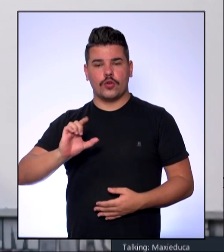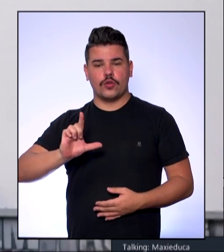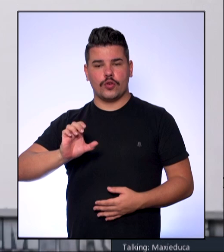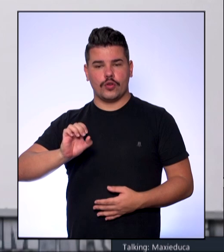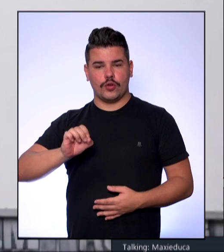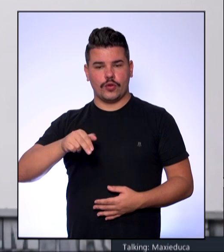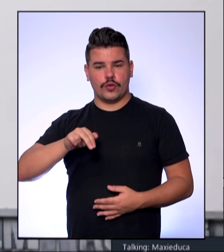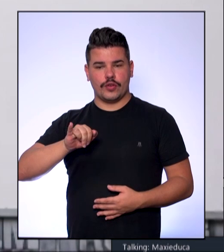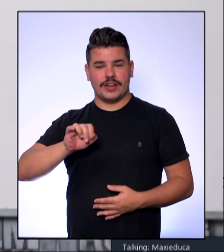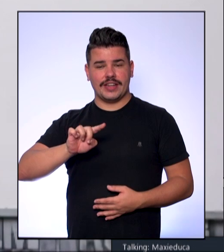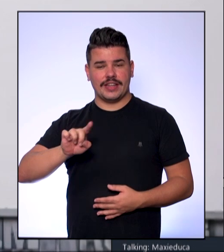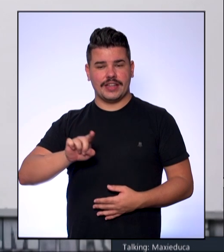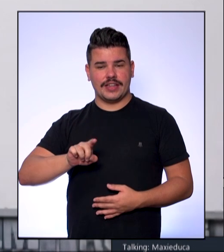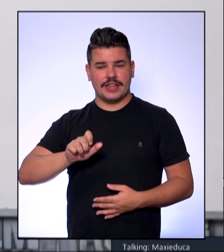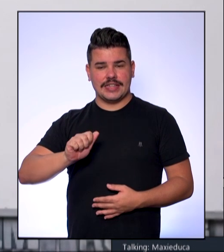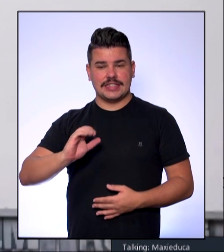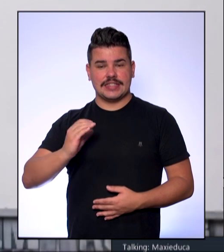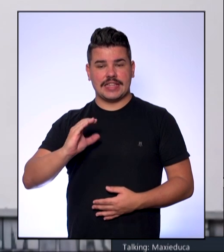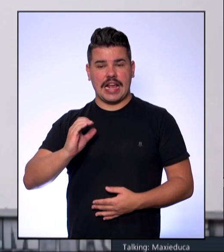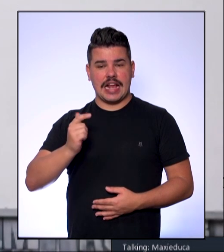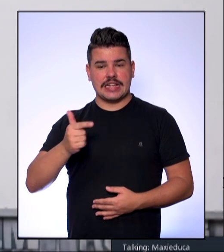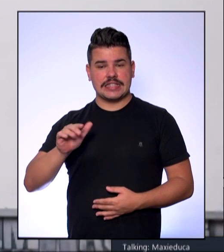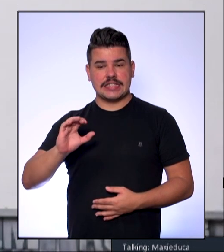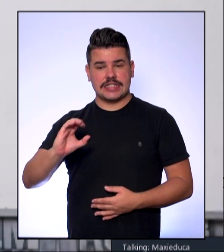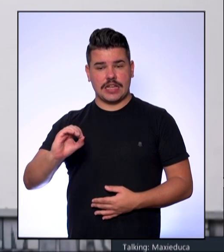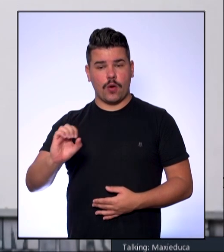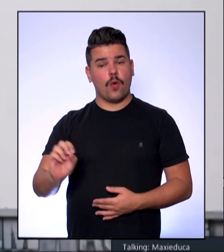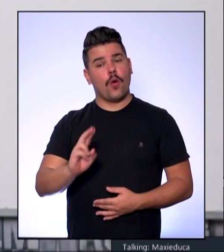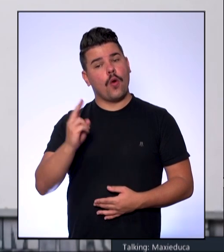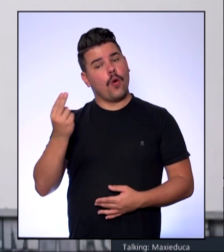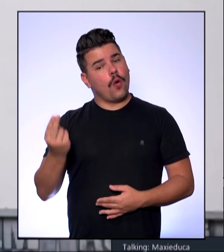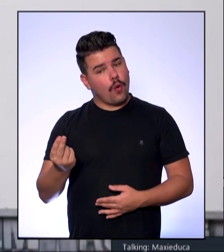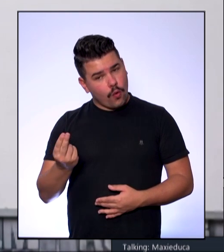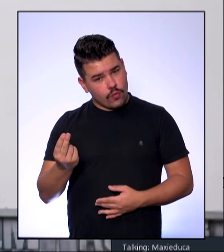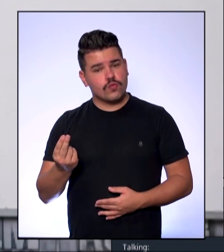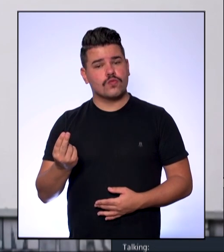ou, se preferir, podemos chamar de